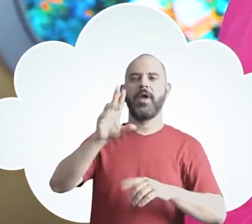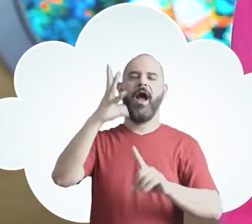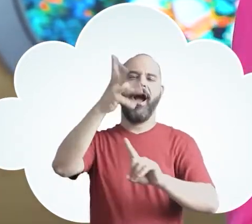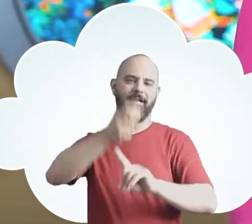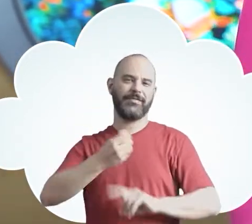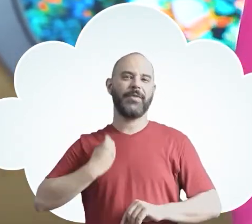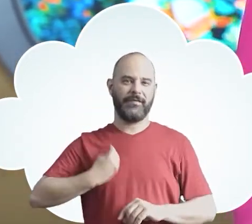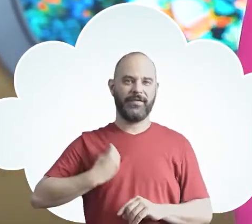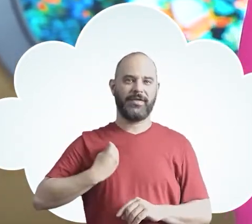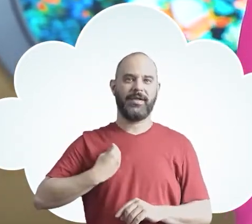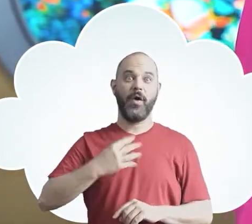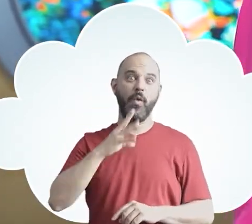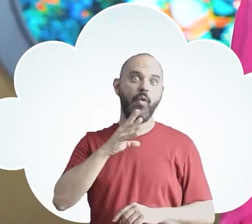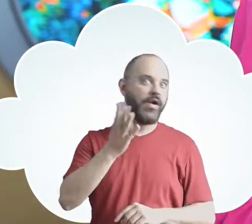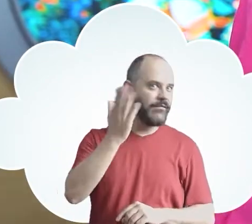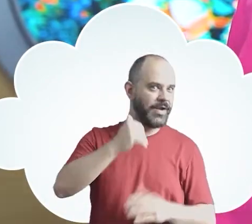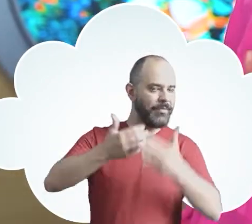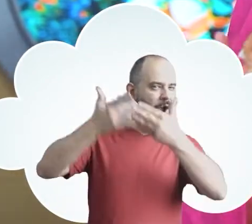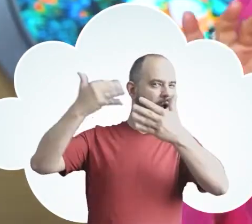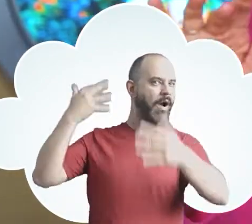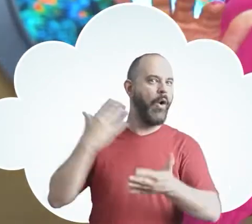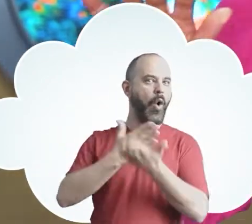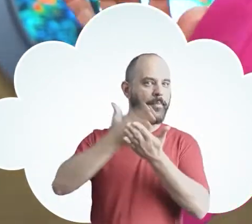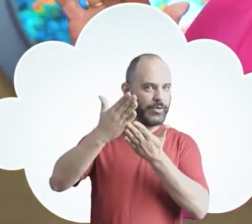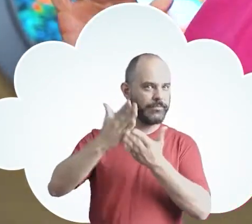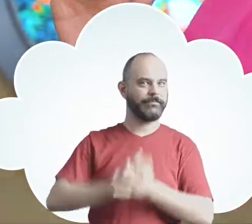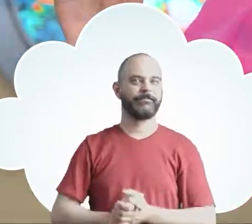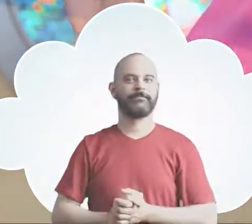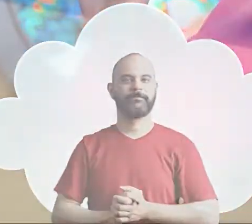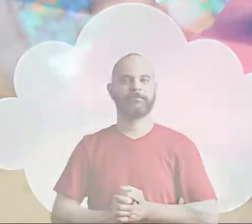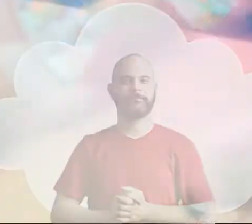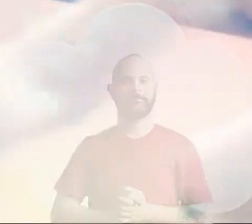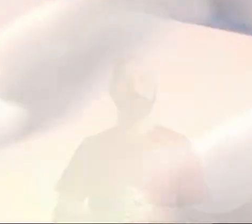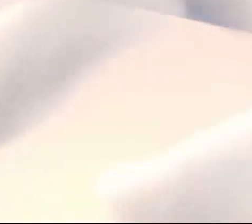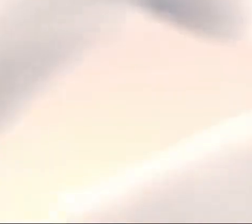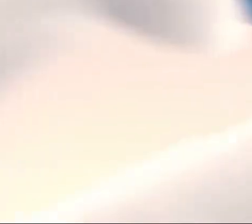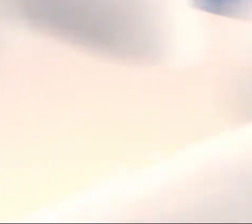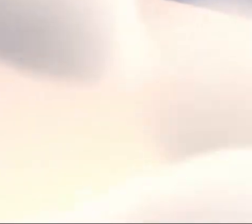Vida. Vamos conhecer como tudo começou.